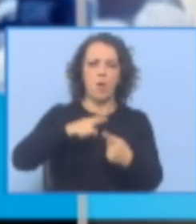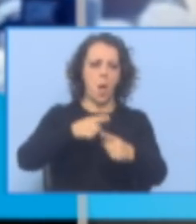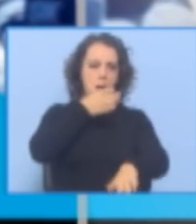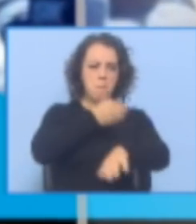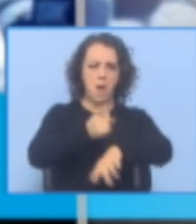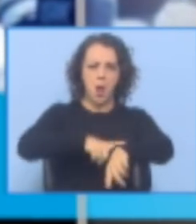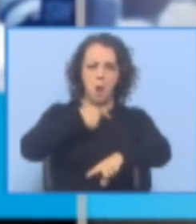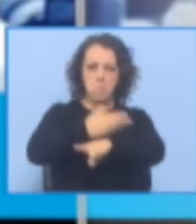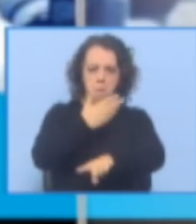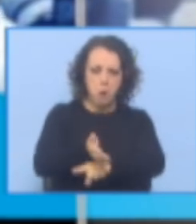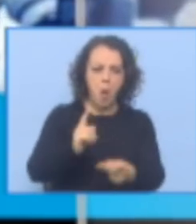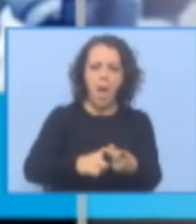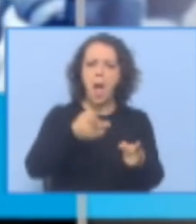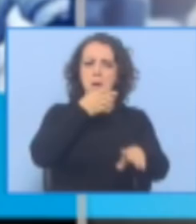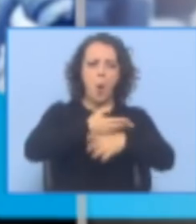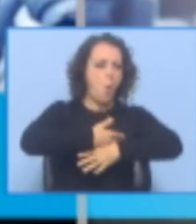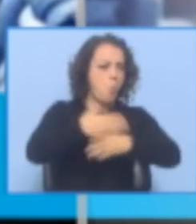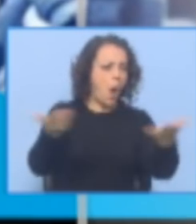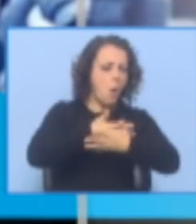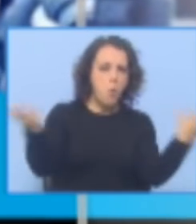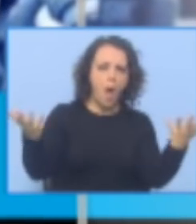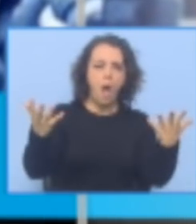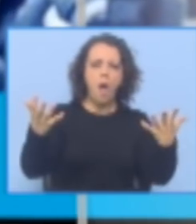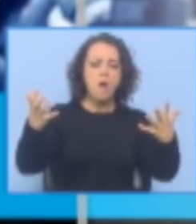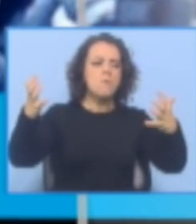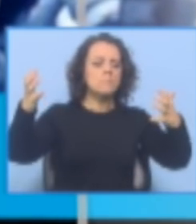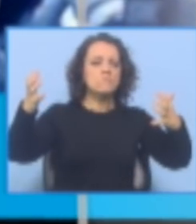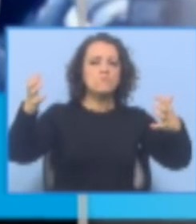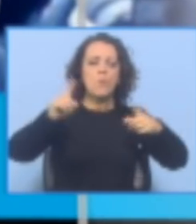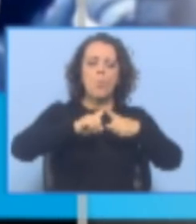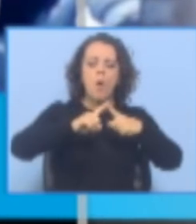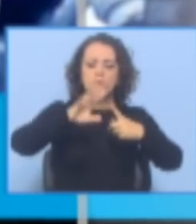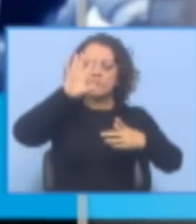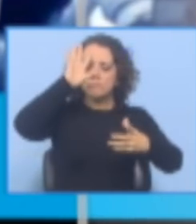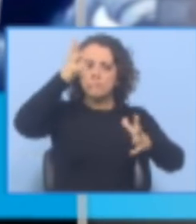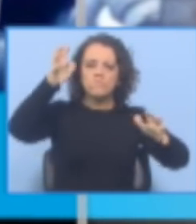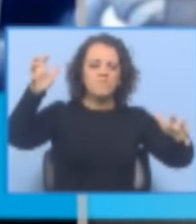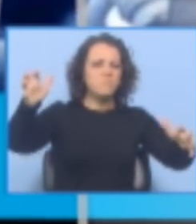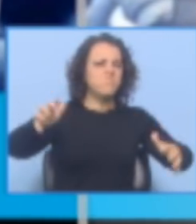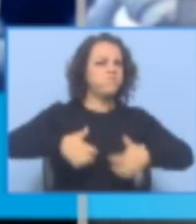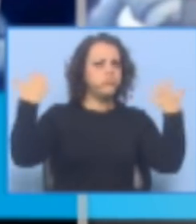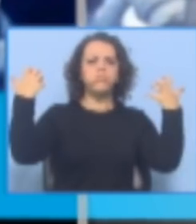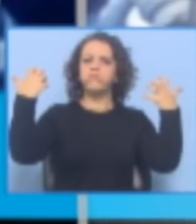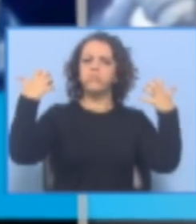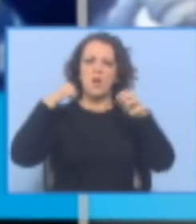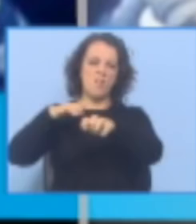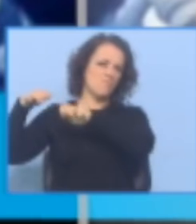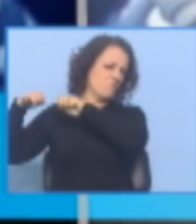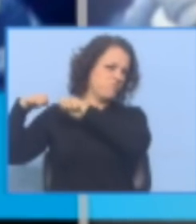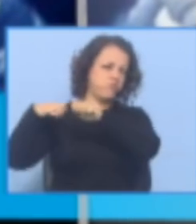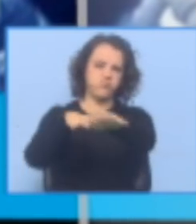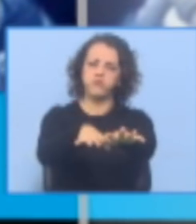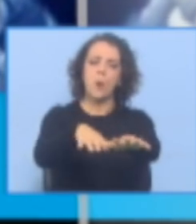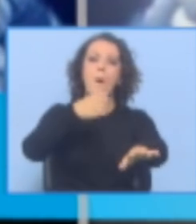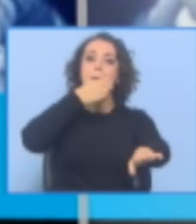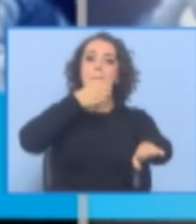barcos, à falta de barcos, se manifestaram espontaneamente, não permitindo que um barco partisse